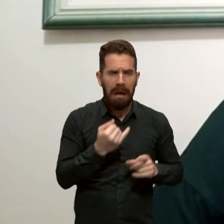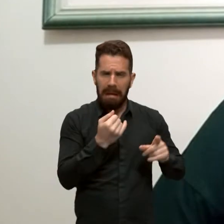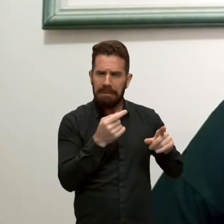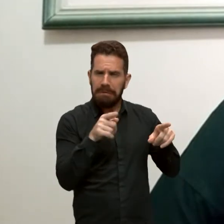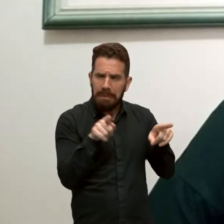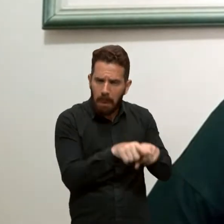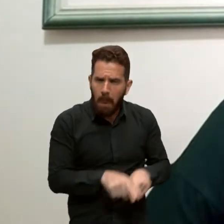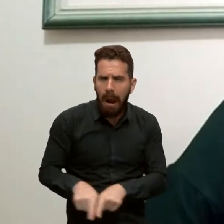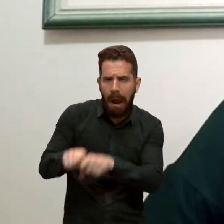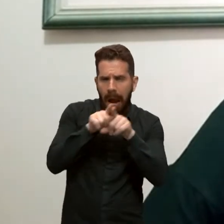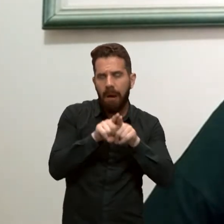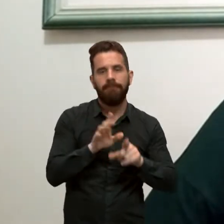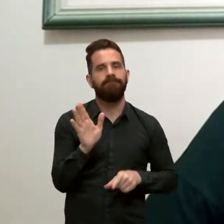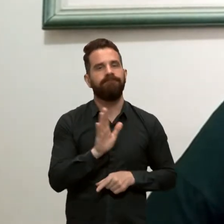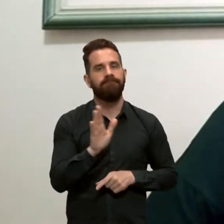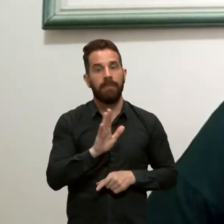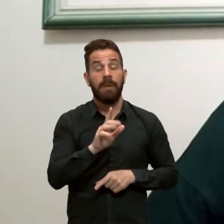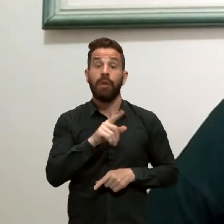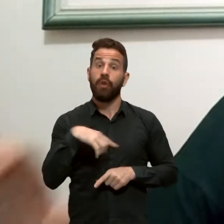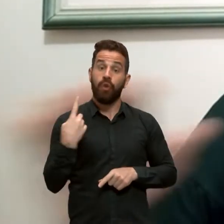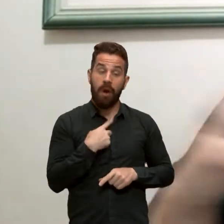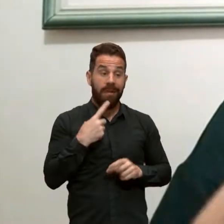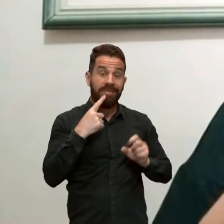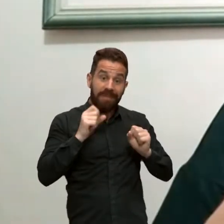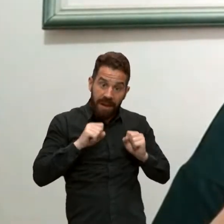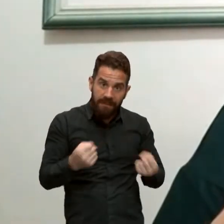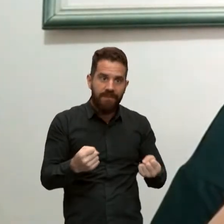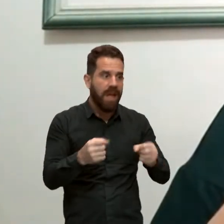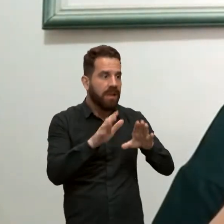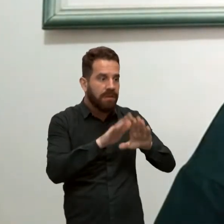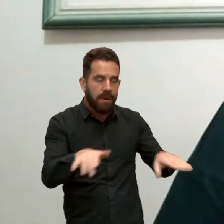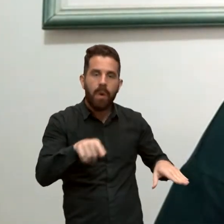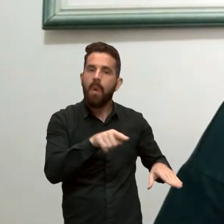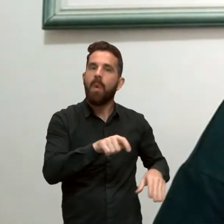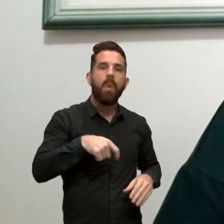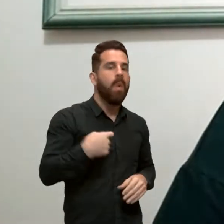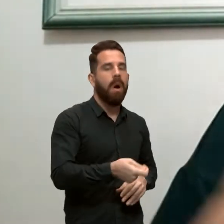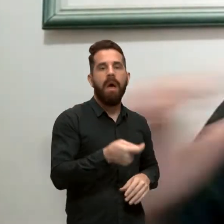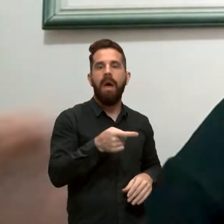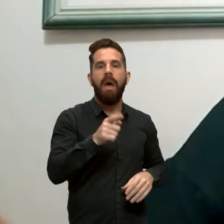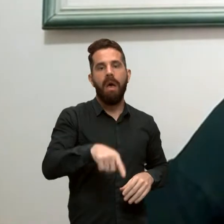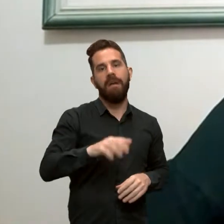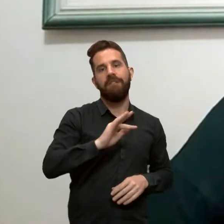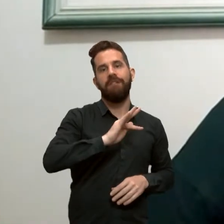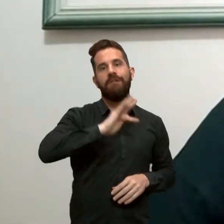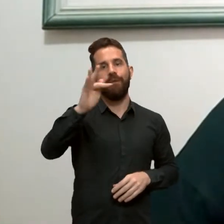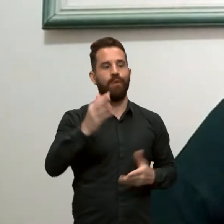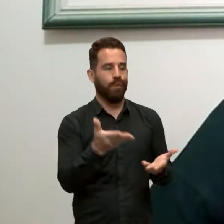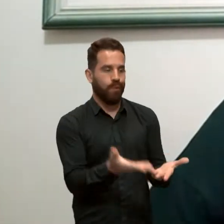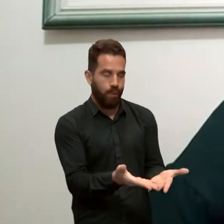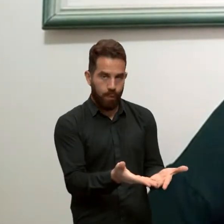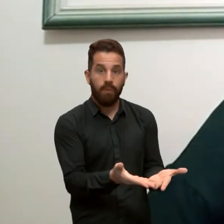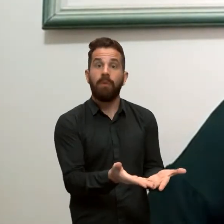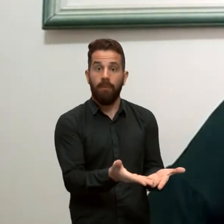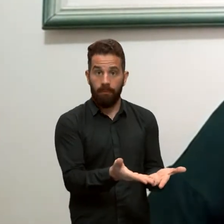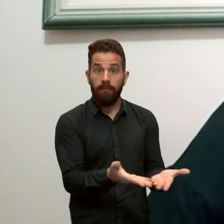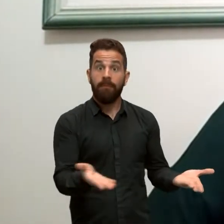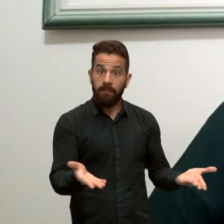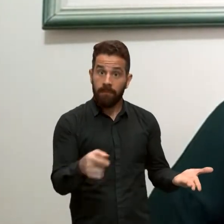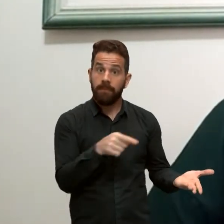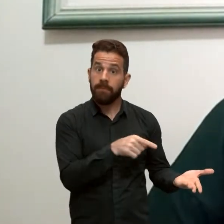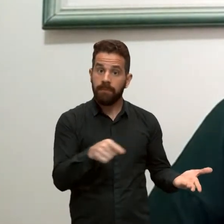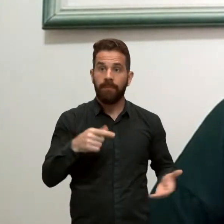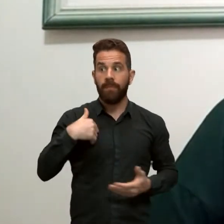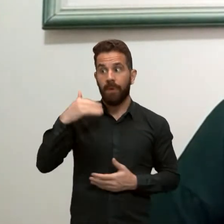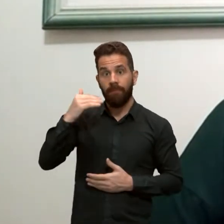defesa de infância enquanto futuro, Camila, que a criança, ela é pensada, o adulto, ela é vista pelos olhos do adulto